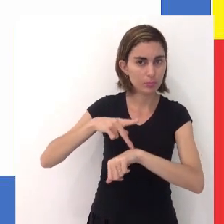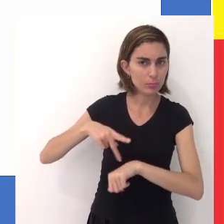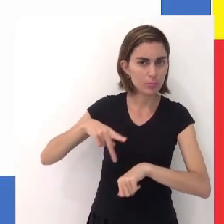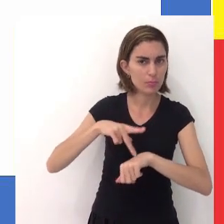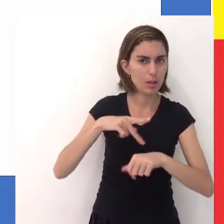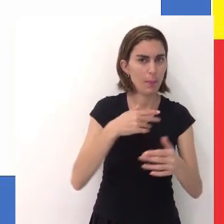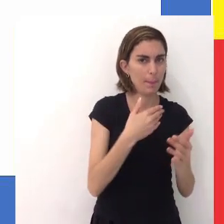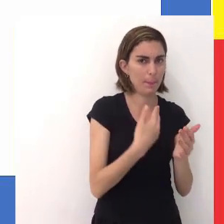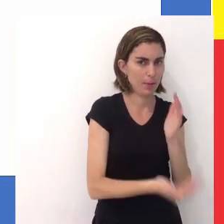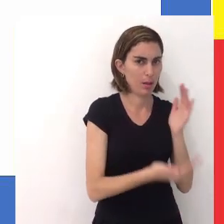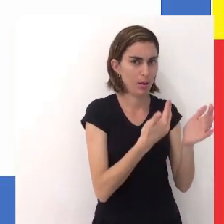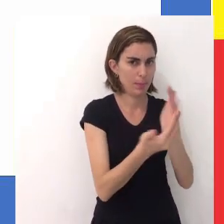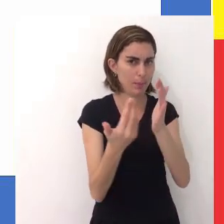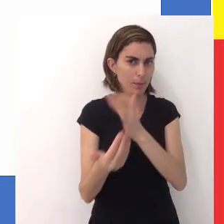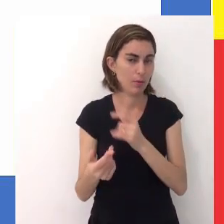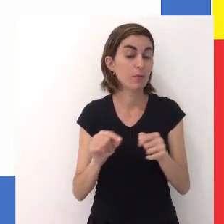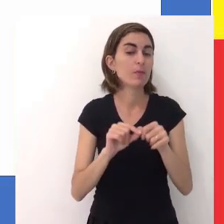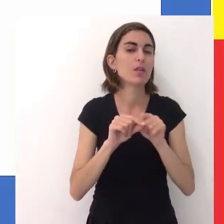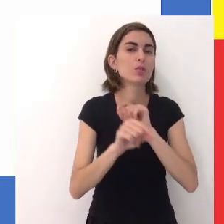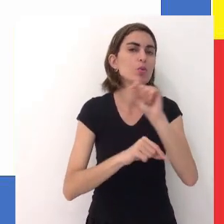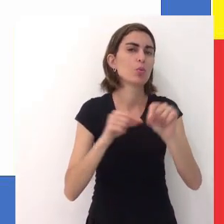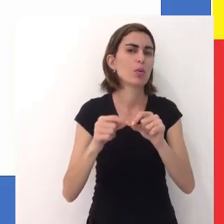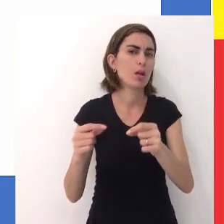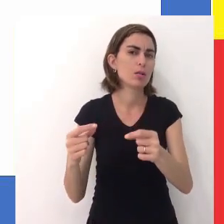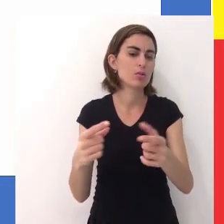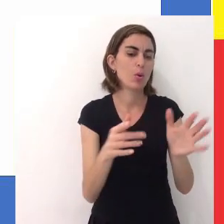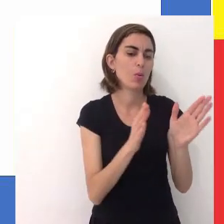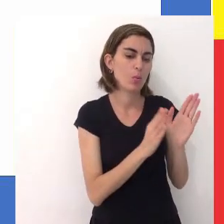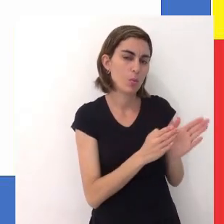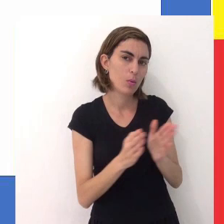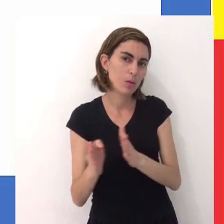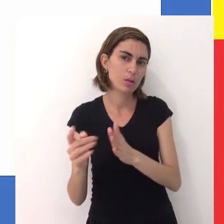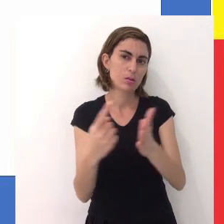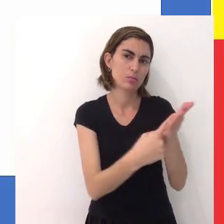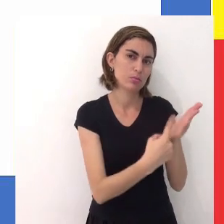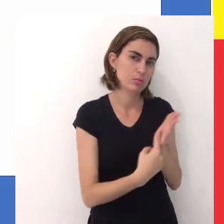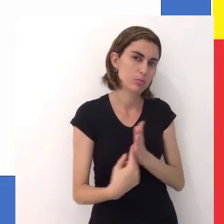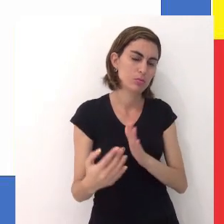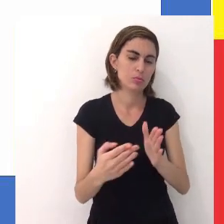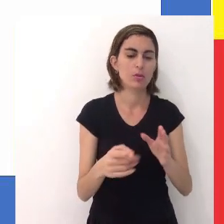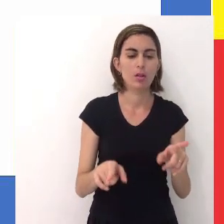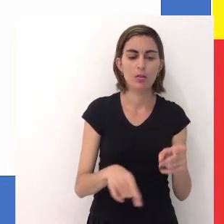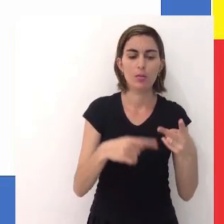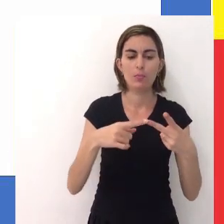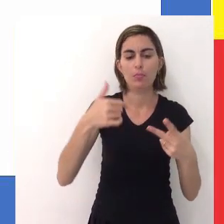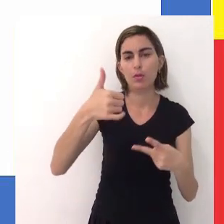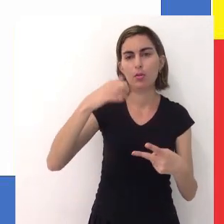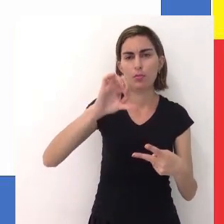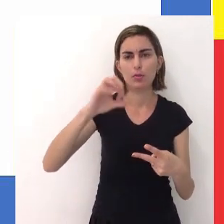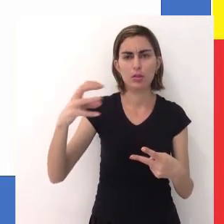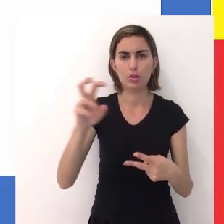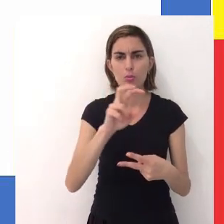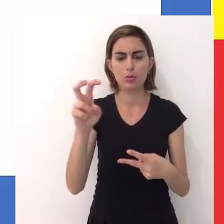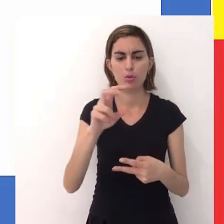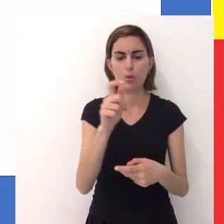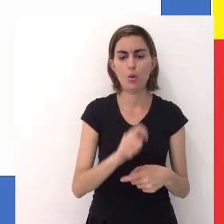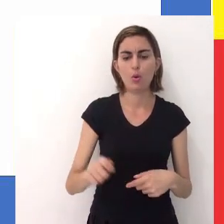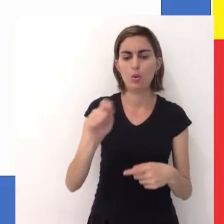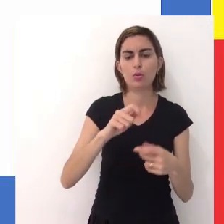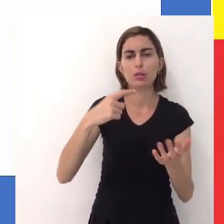que foram perdedores, tá? O que é que eles iam fazer? Então, eles estavam se organizando. A gente vai ter também, em 1955, a